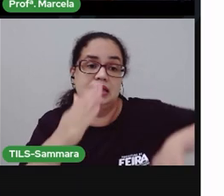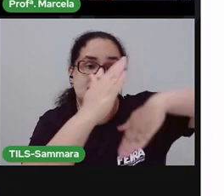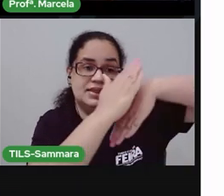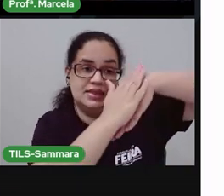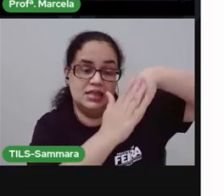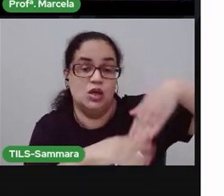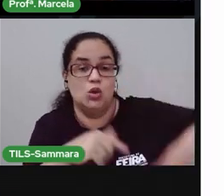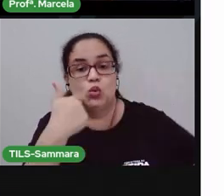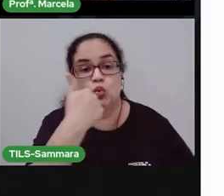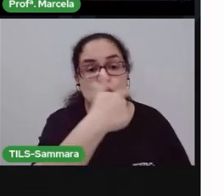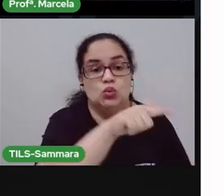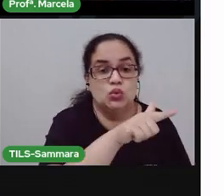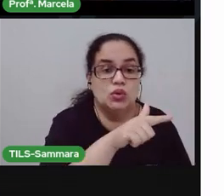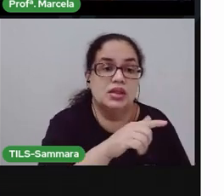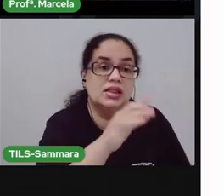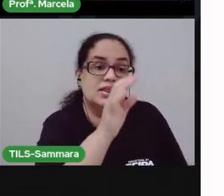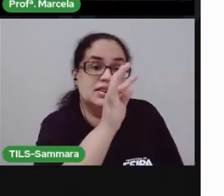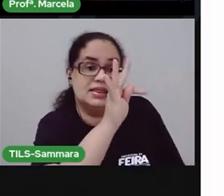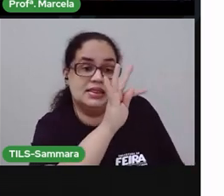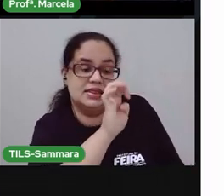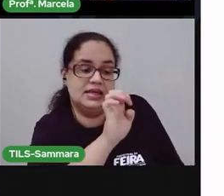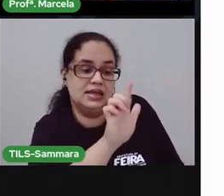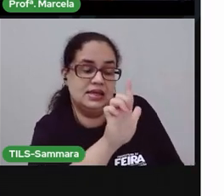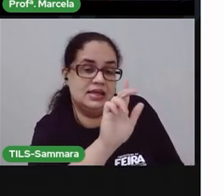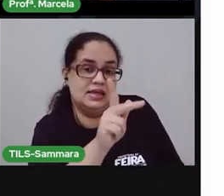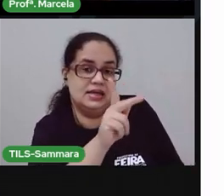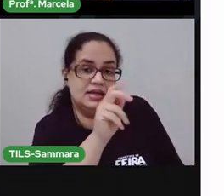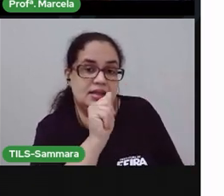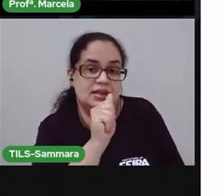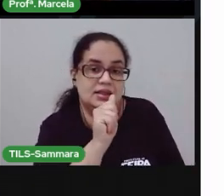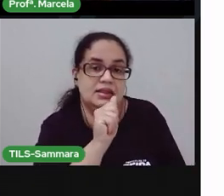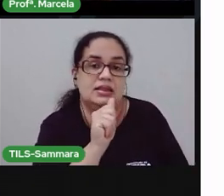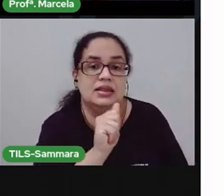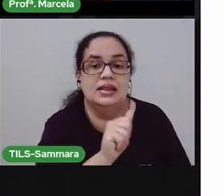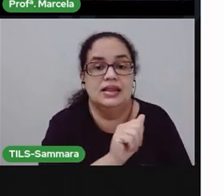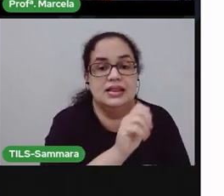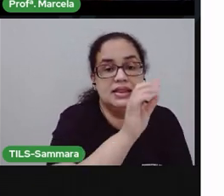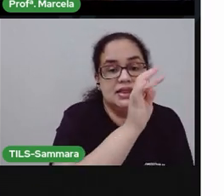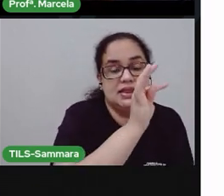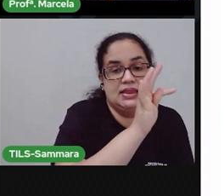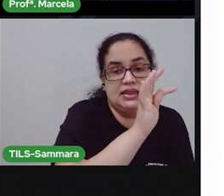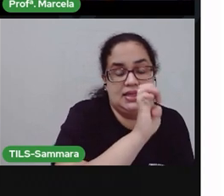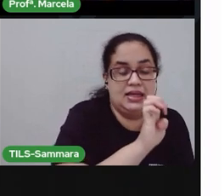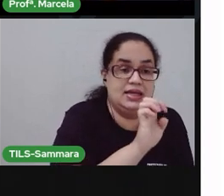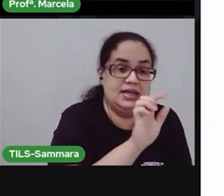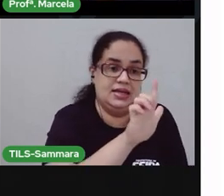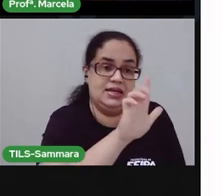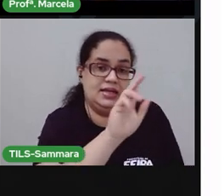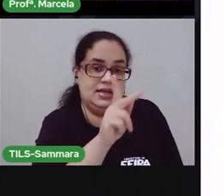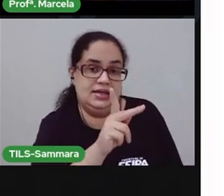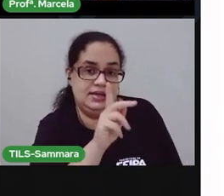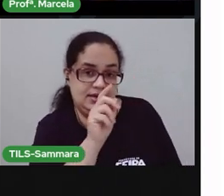Agora outro. Telha. Ó, telha.